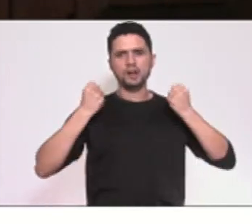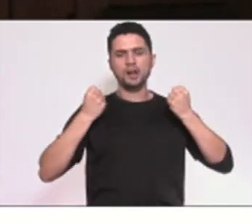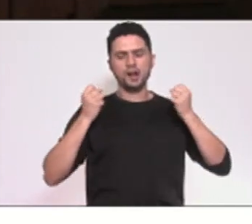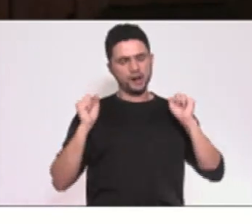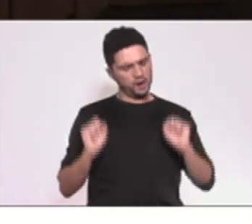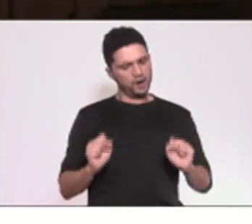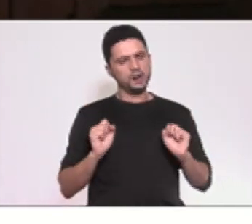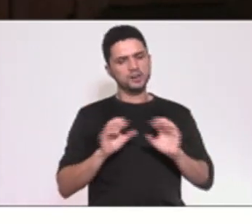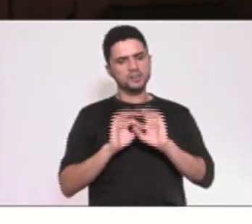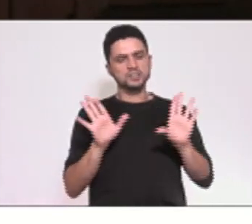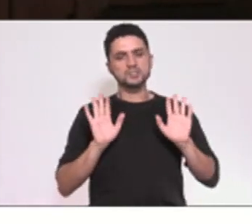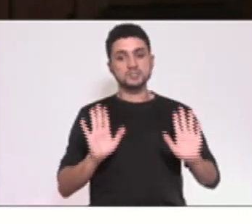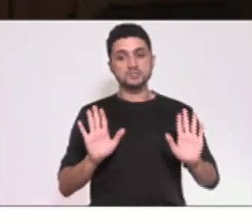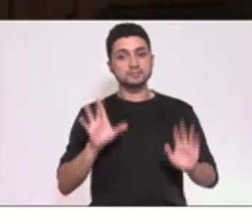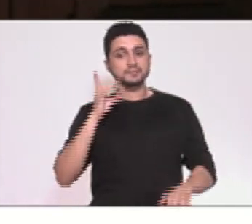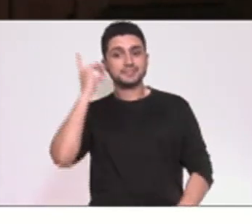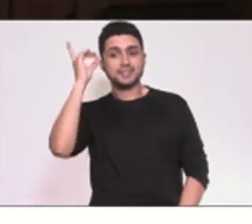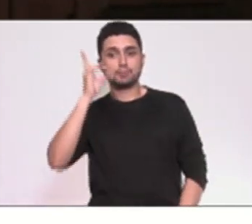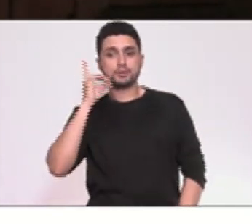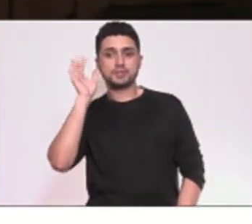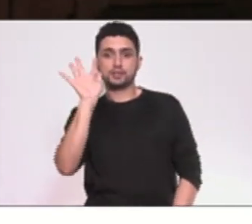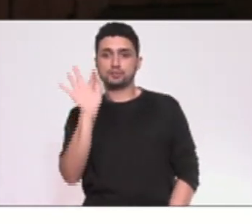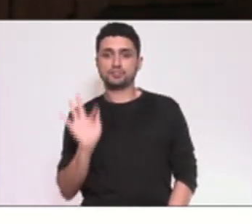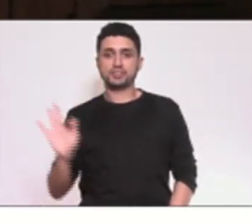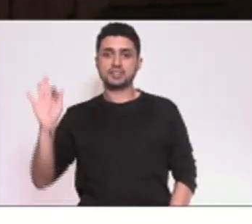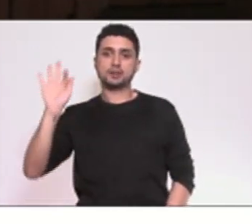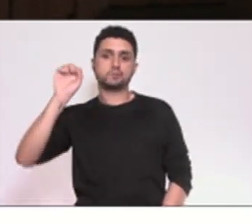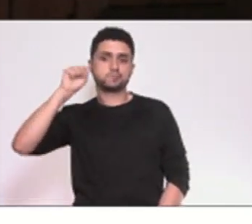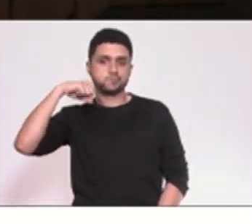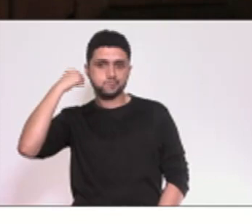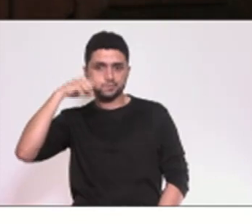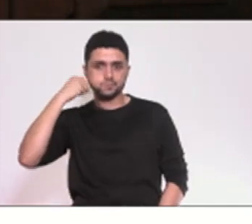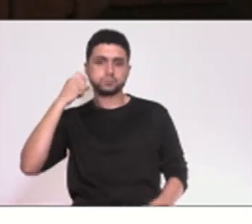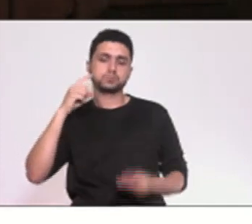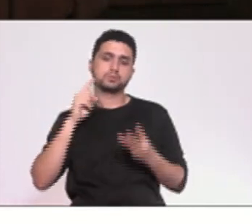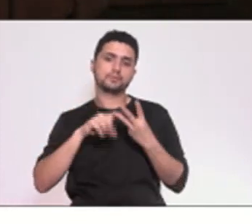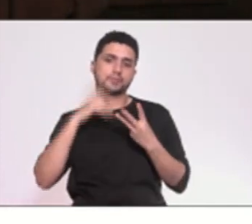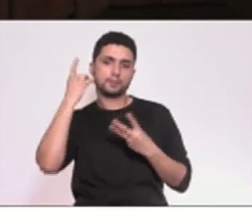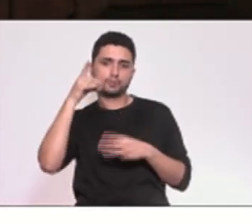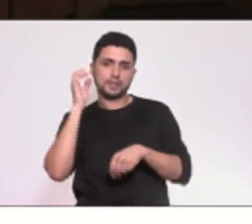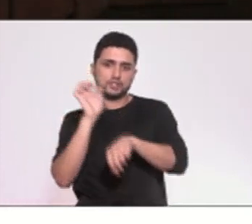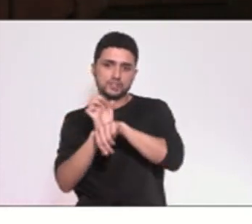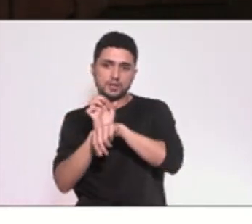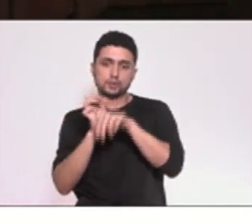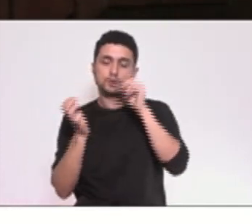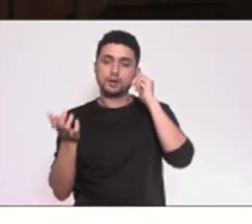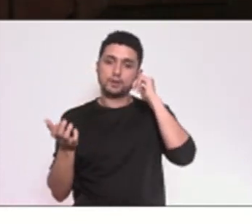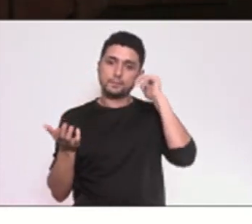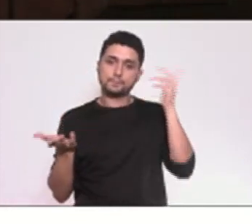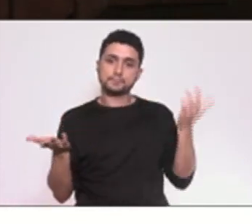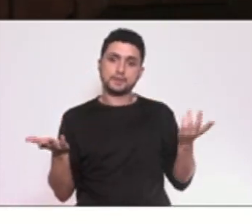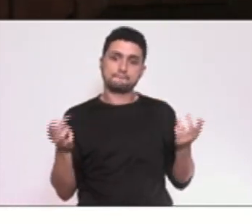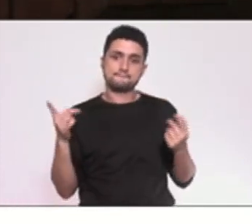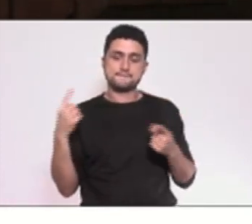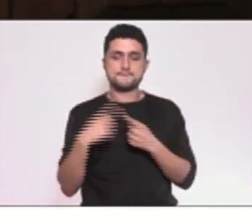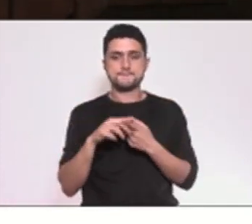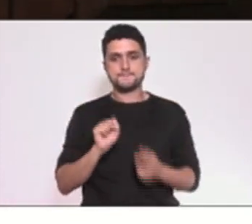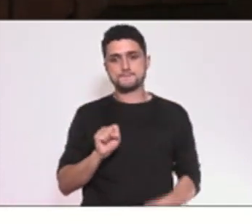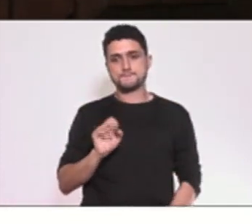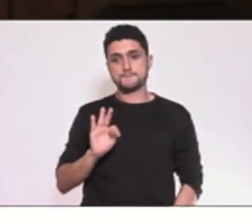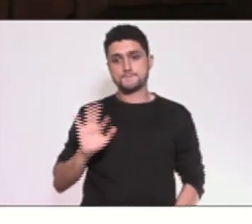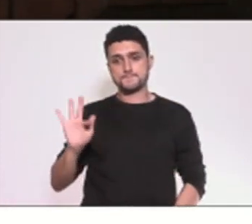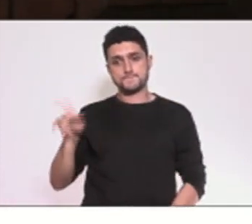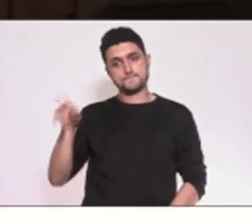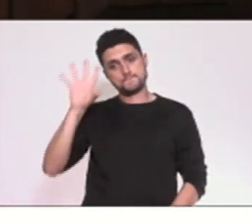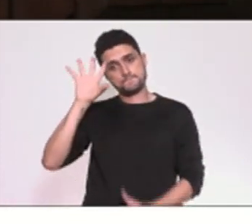mandato. Já o deputado federal, senadores e deputado estadual, conforme o novo entendimento aí do Supremo Tribunal Federal, e